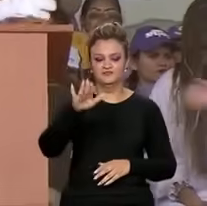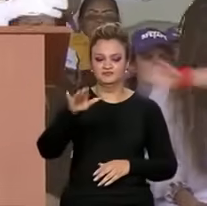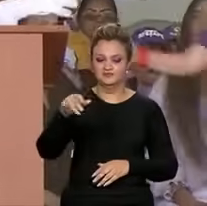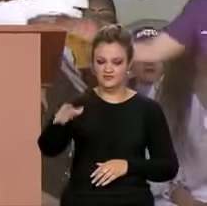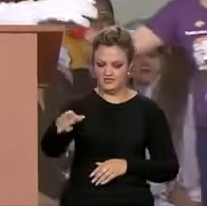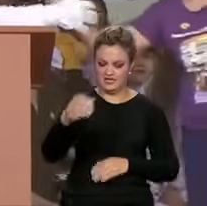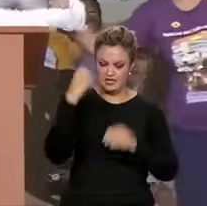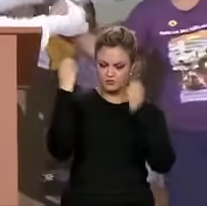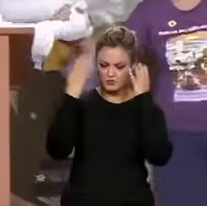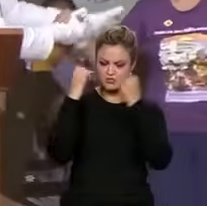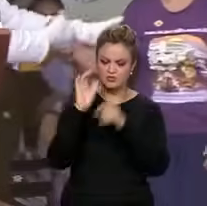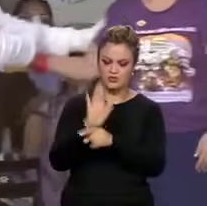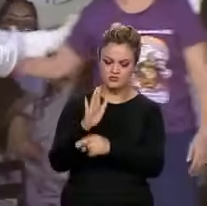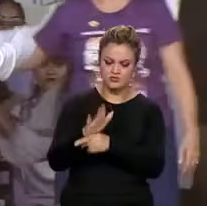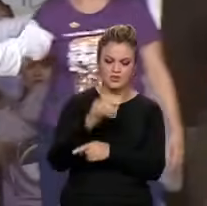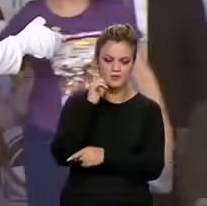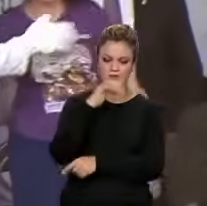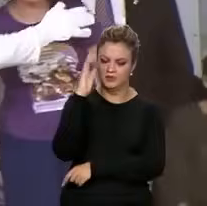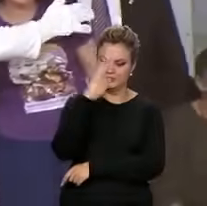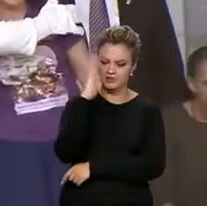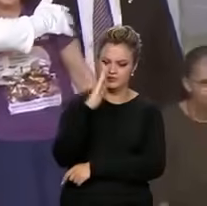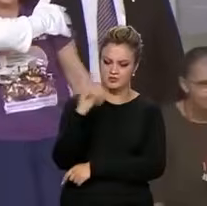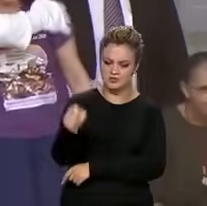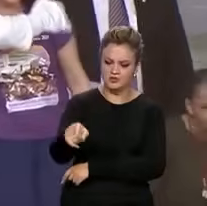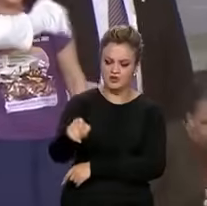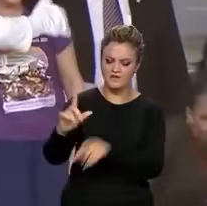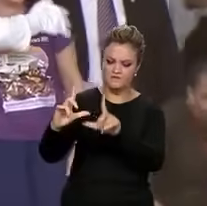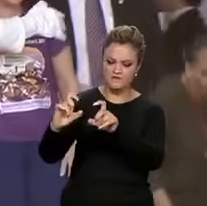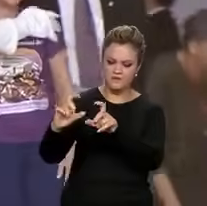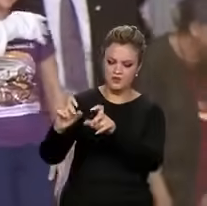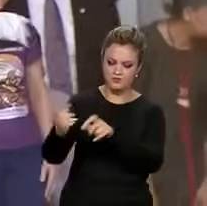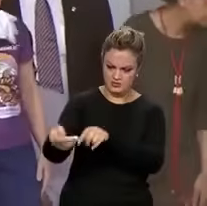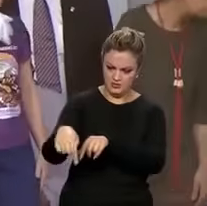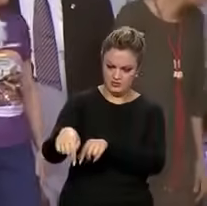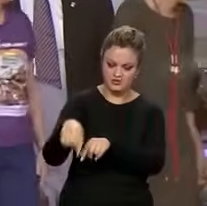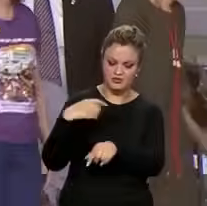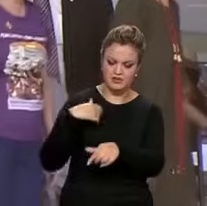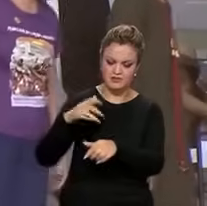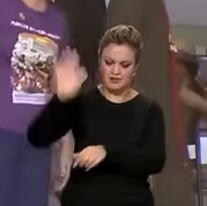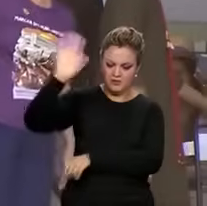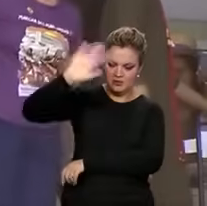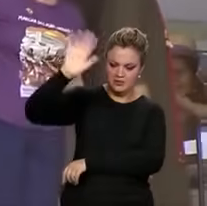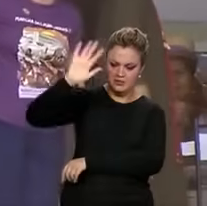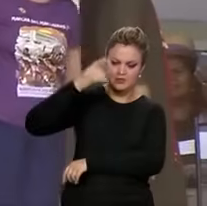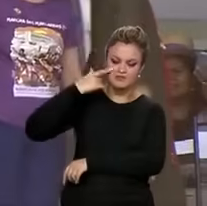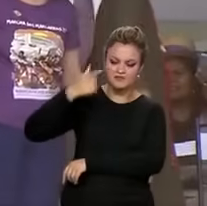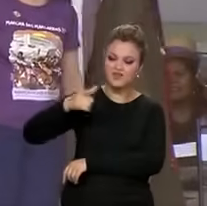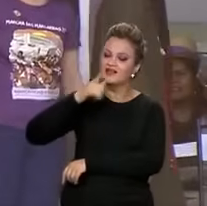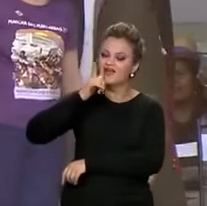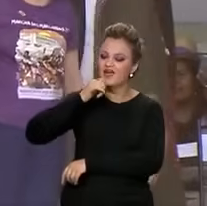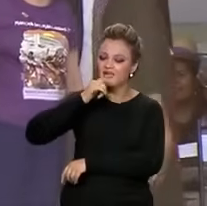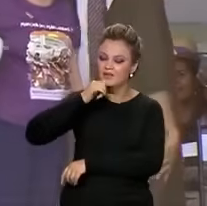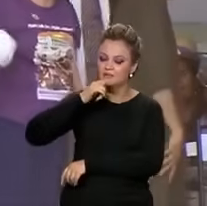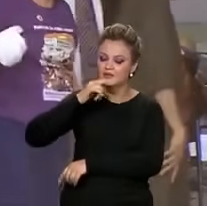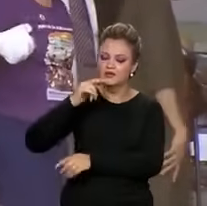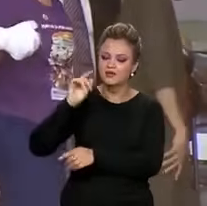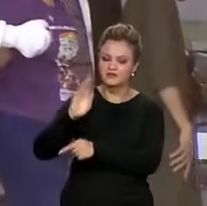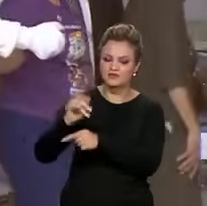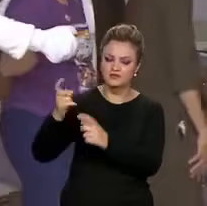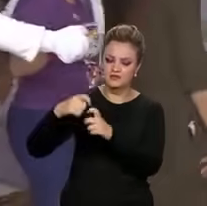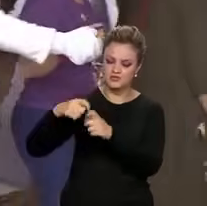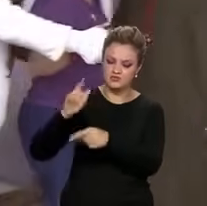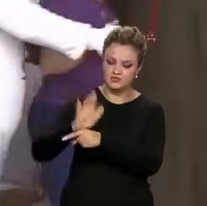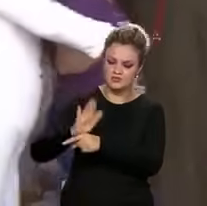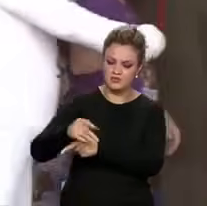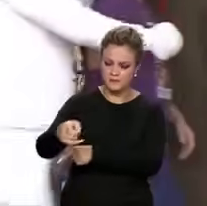em frente Aonde tá o pessoal fotografando aqui por favor o pessoal levantando a mão por gentileza da água e o SAMU por